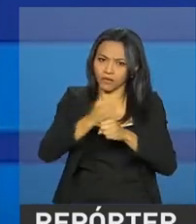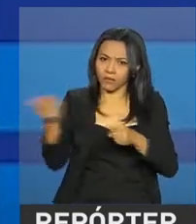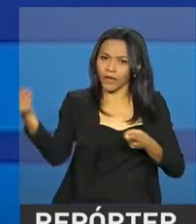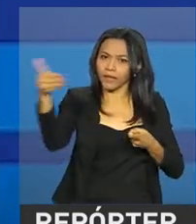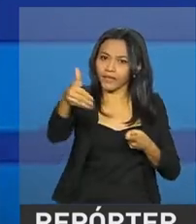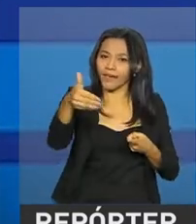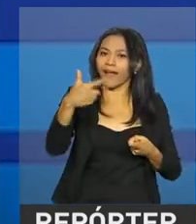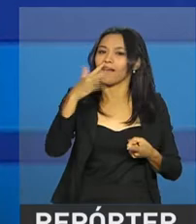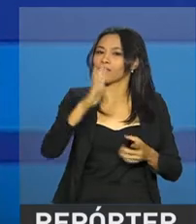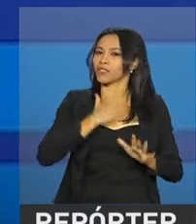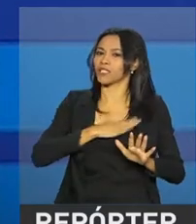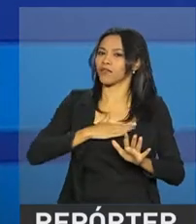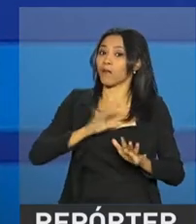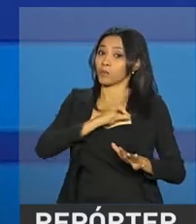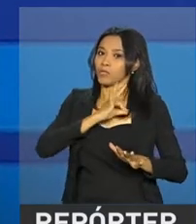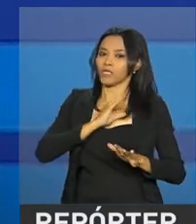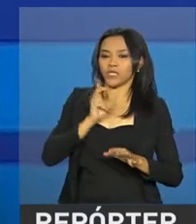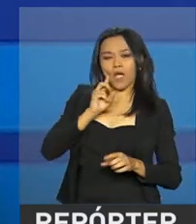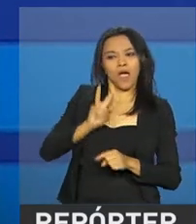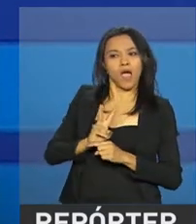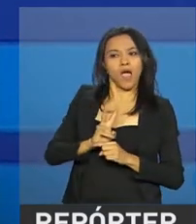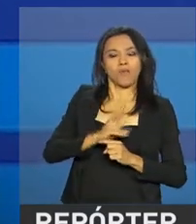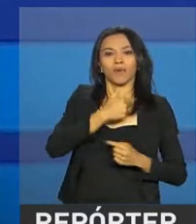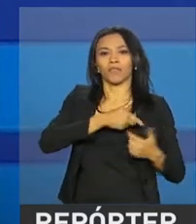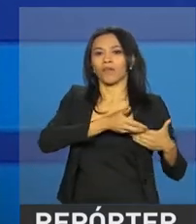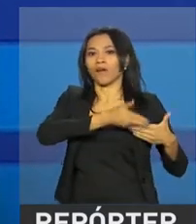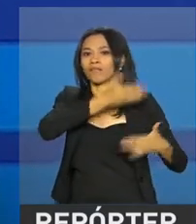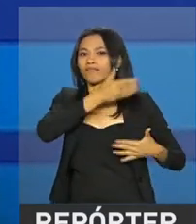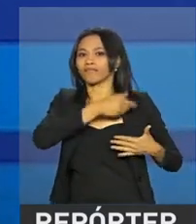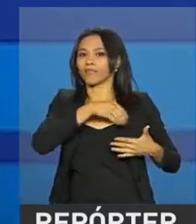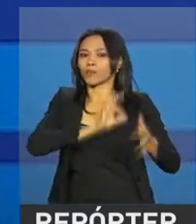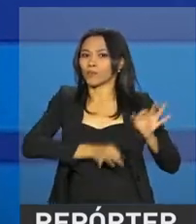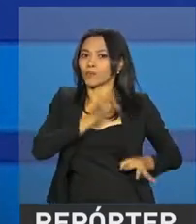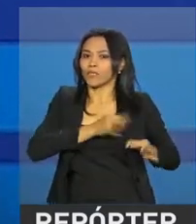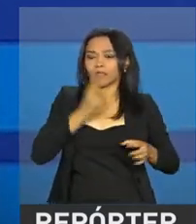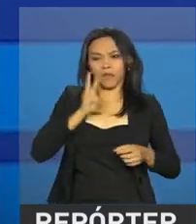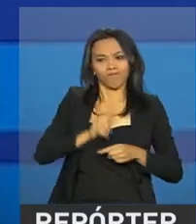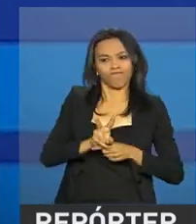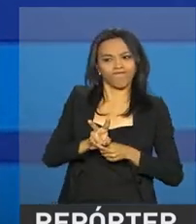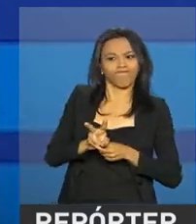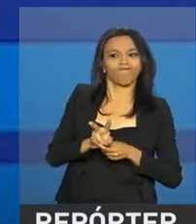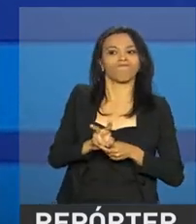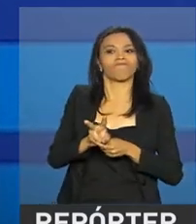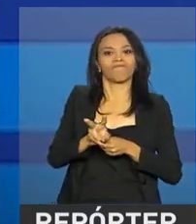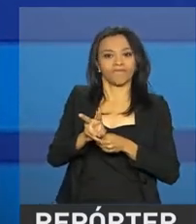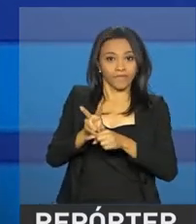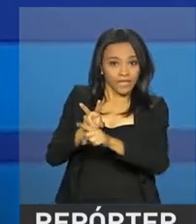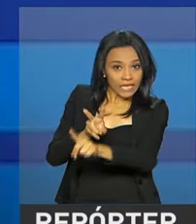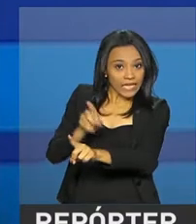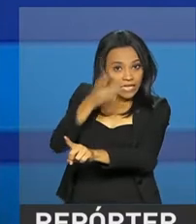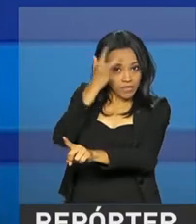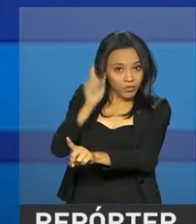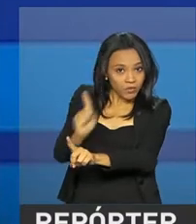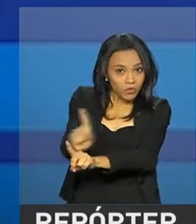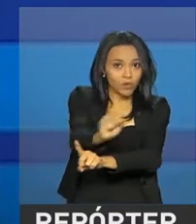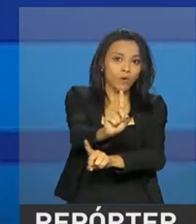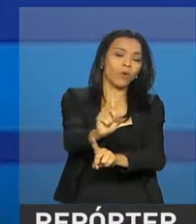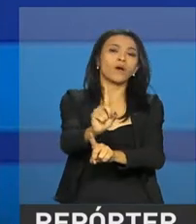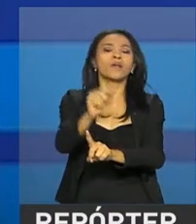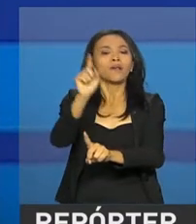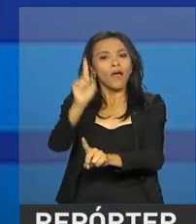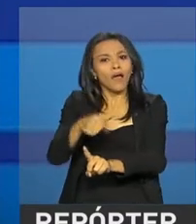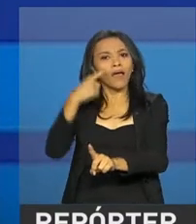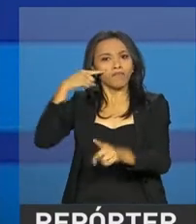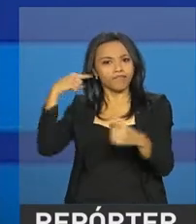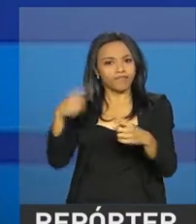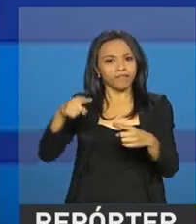você adota medidas respaldadas pela justiça no sentido de garantir não só, né, que ela seja punida e responsabilizada pelos